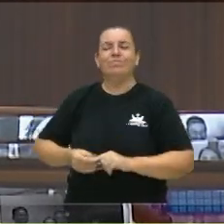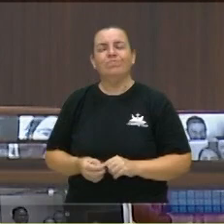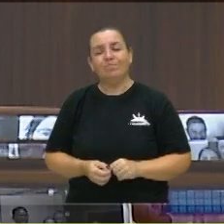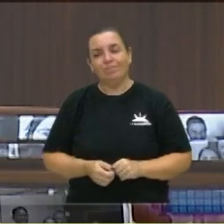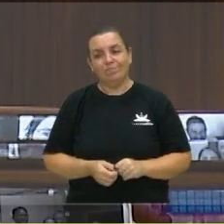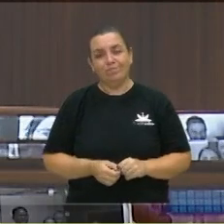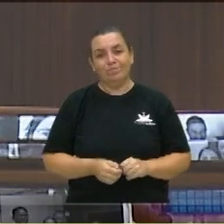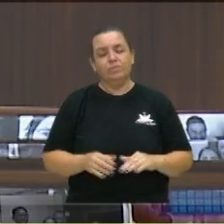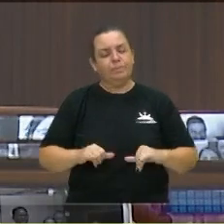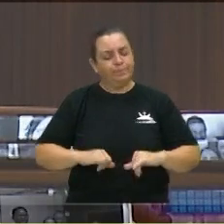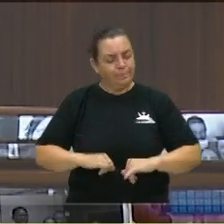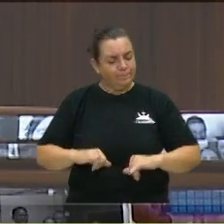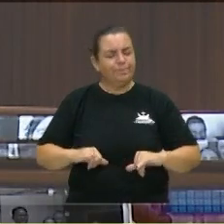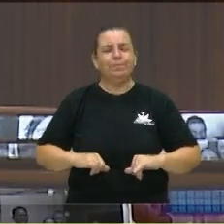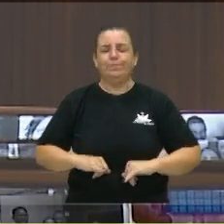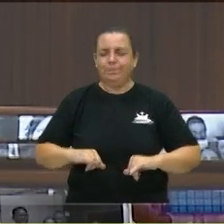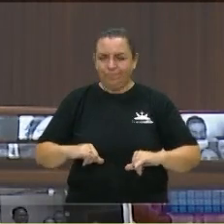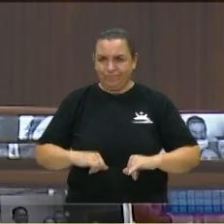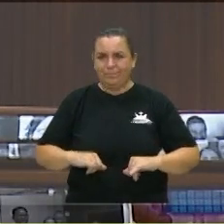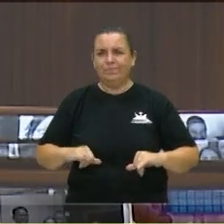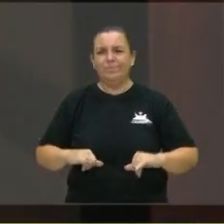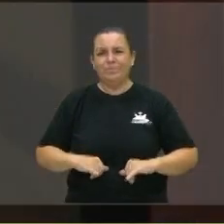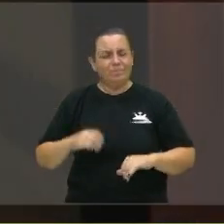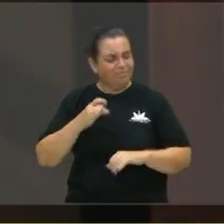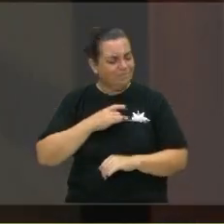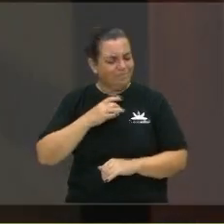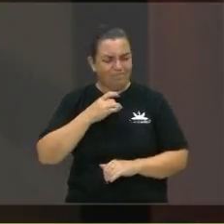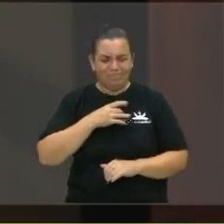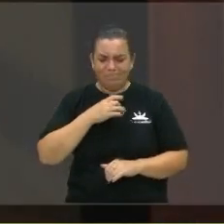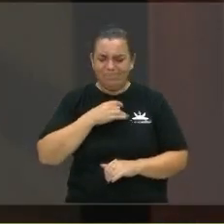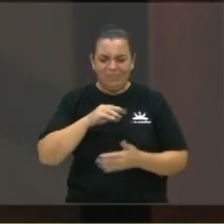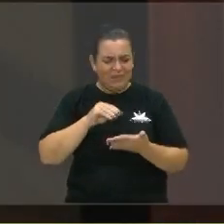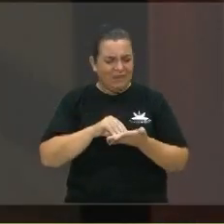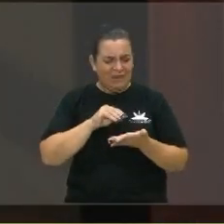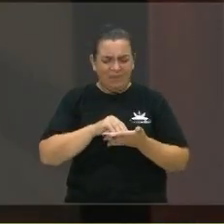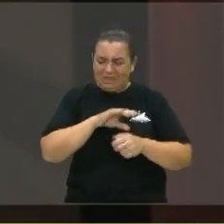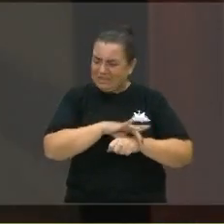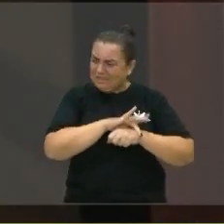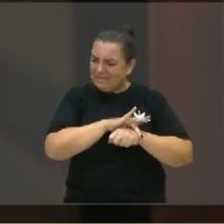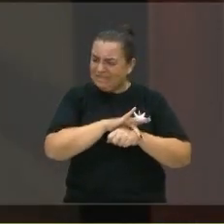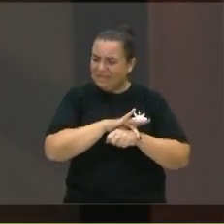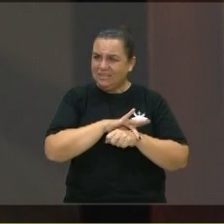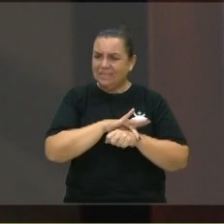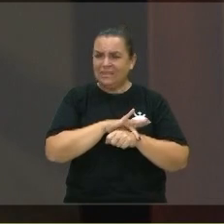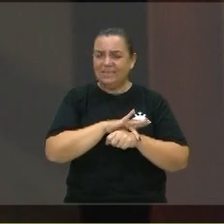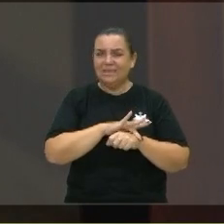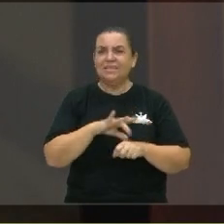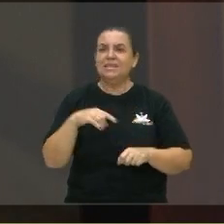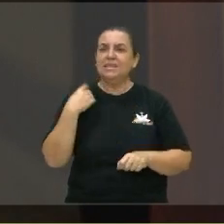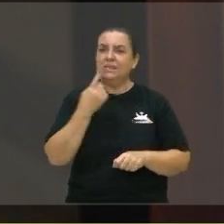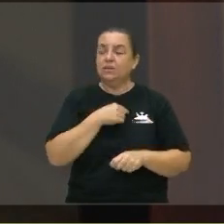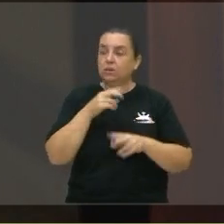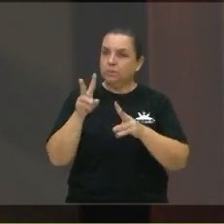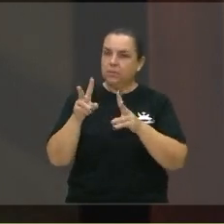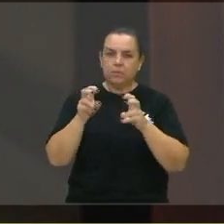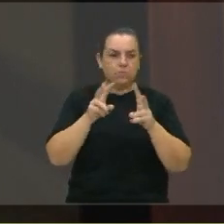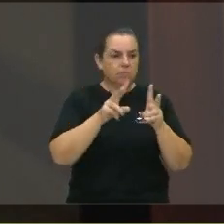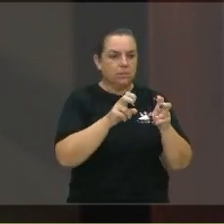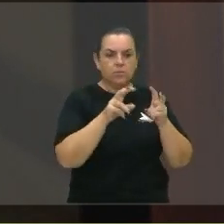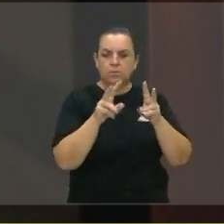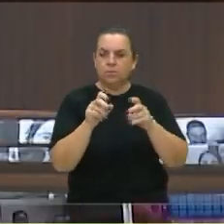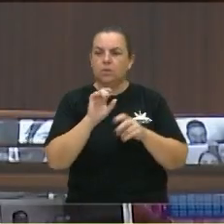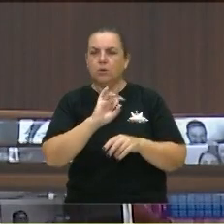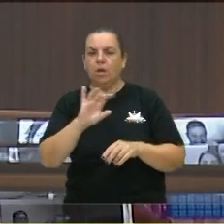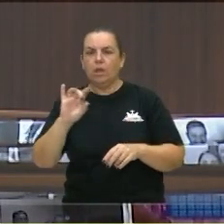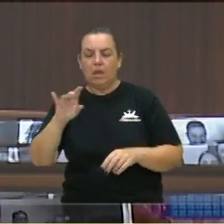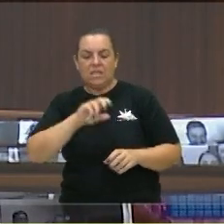o sofrimento, o medo, a insegurança, e você vai percebendo quais são as